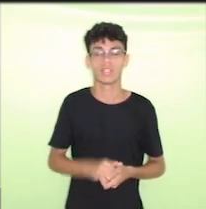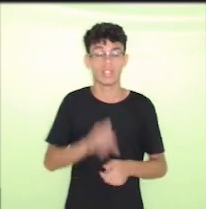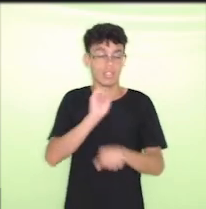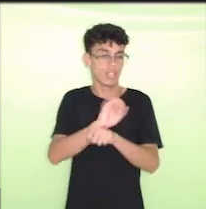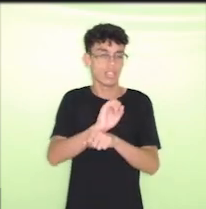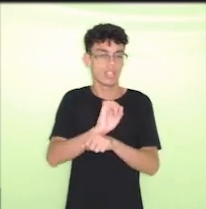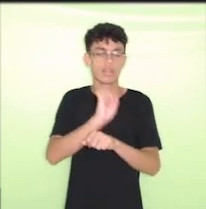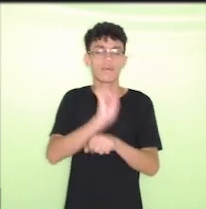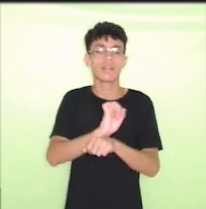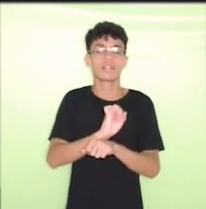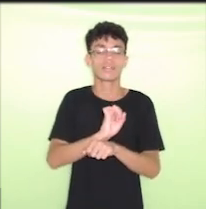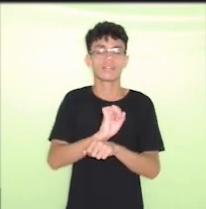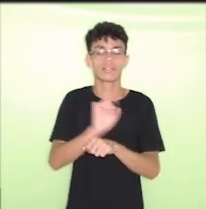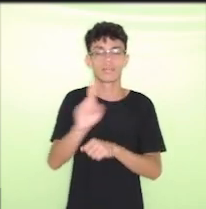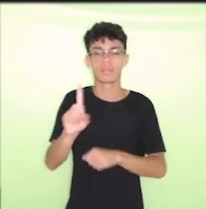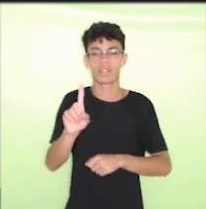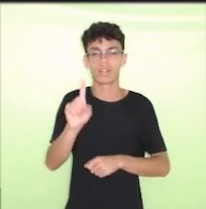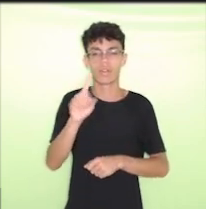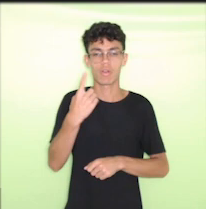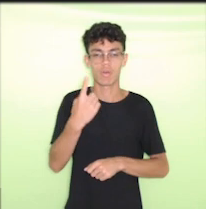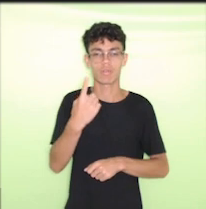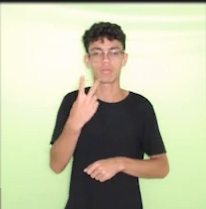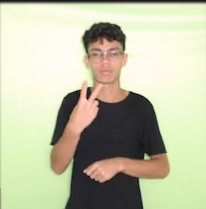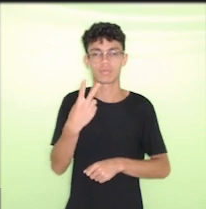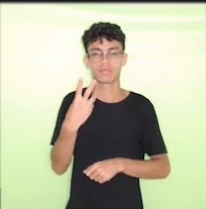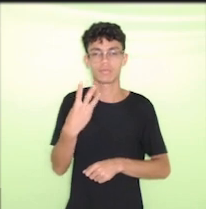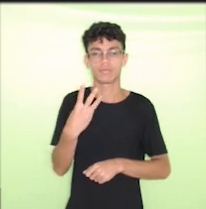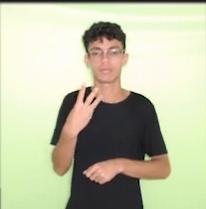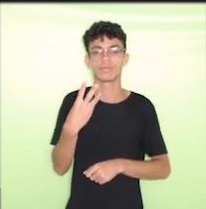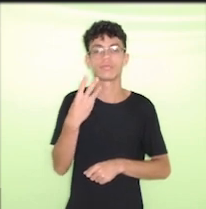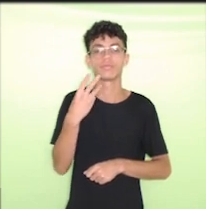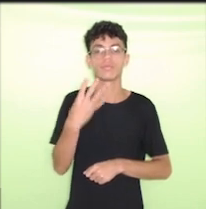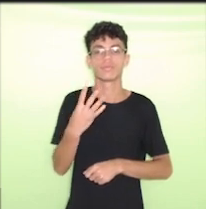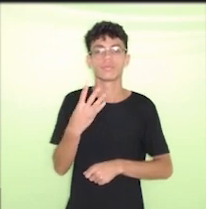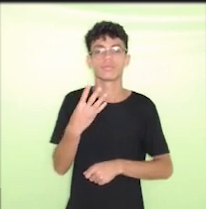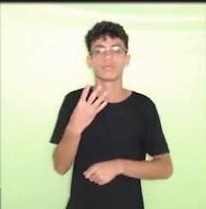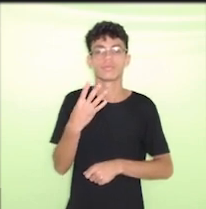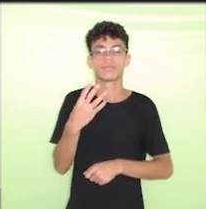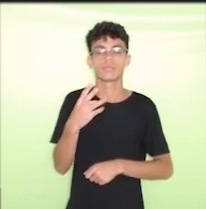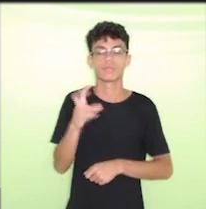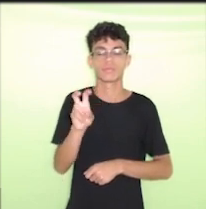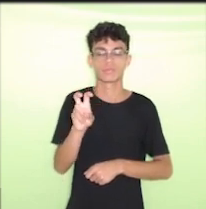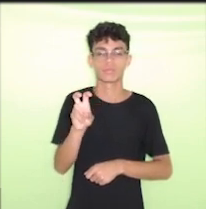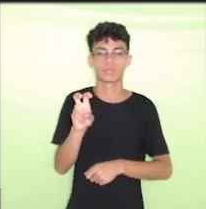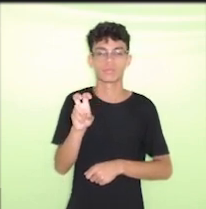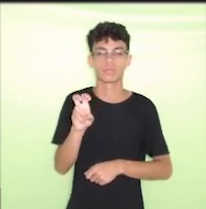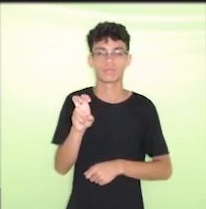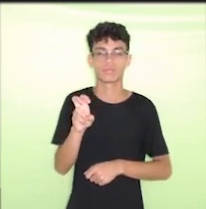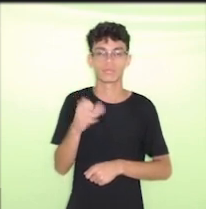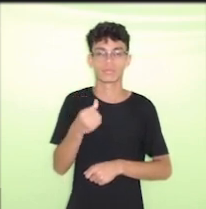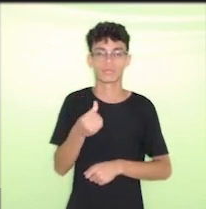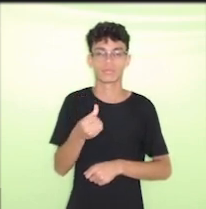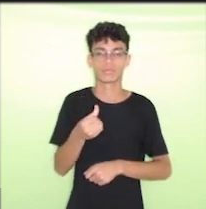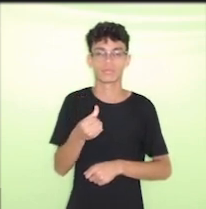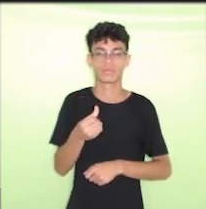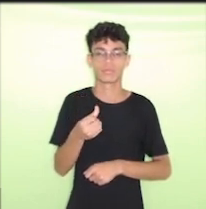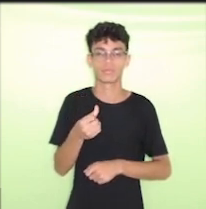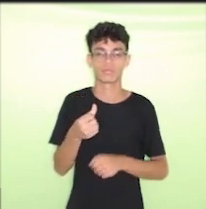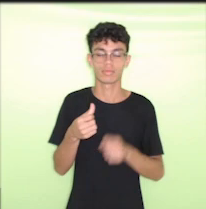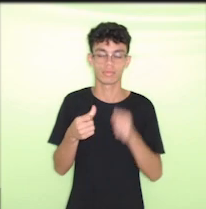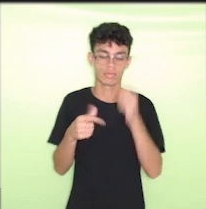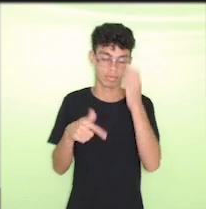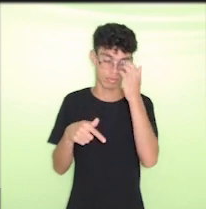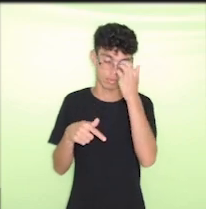Pararam! Estão paradas. 1, 2, 3, 4, 5,